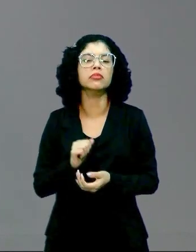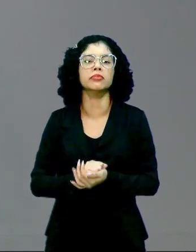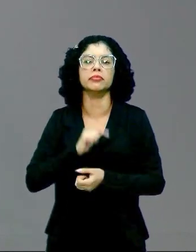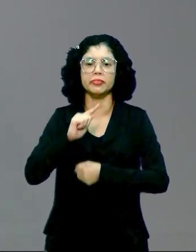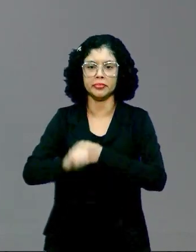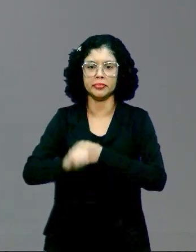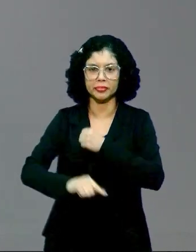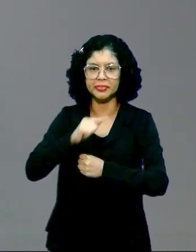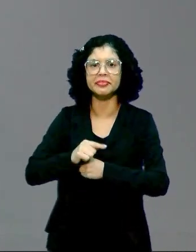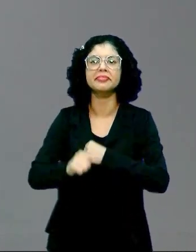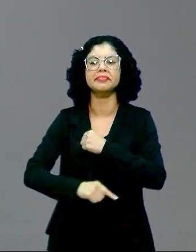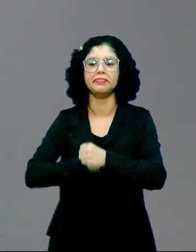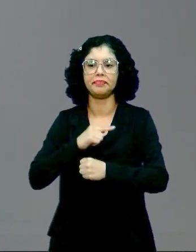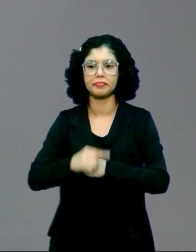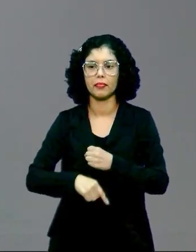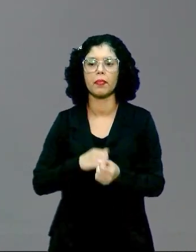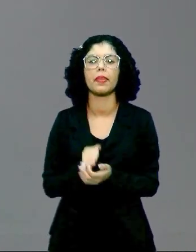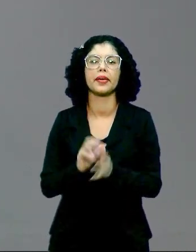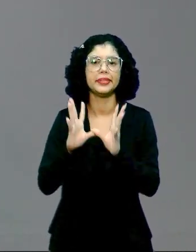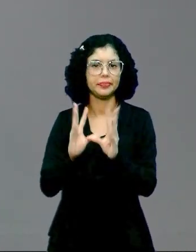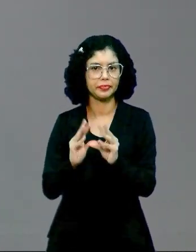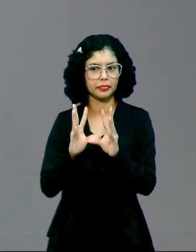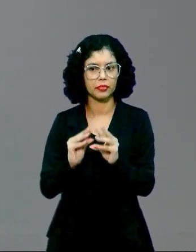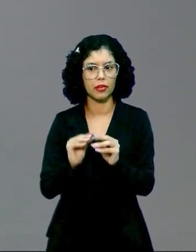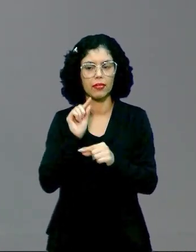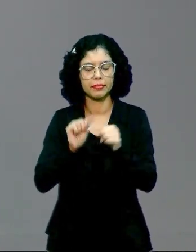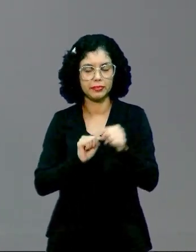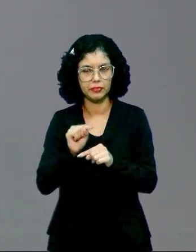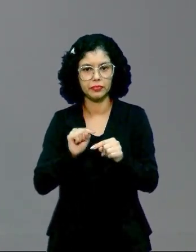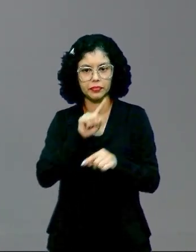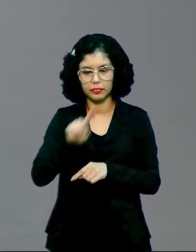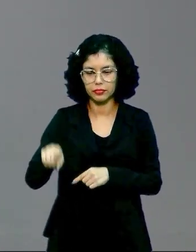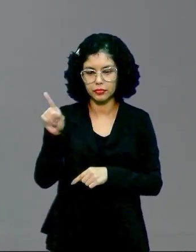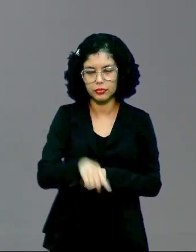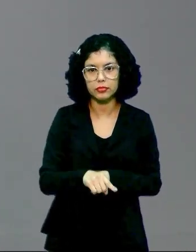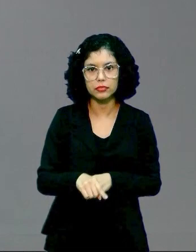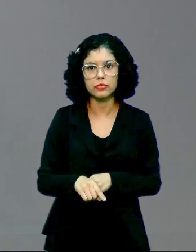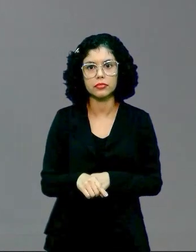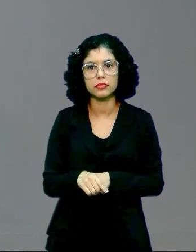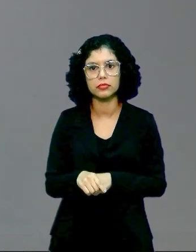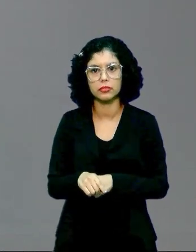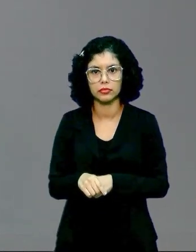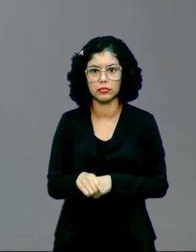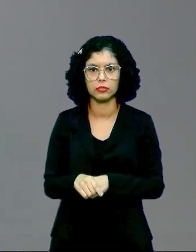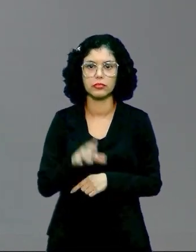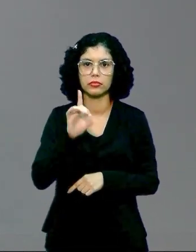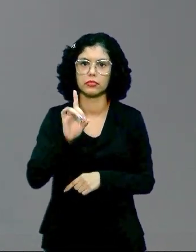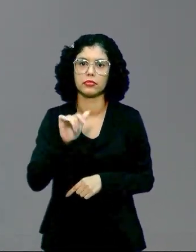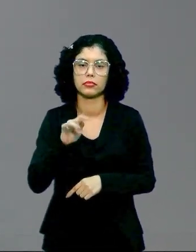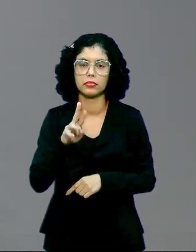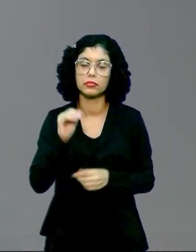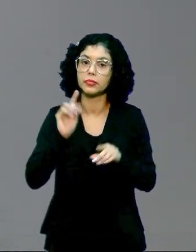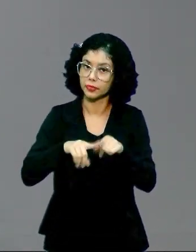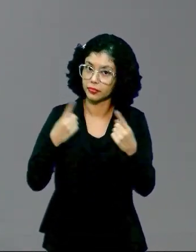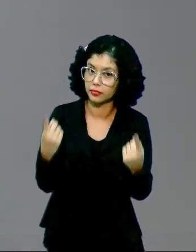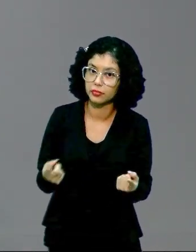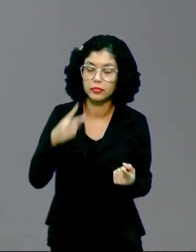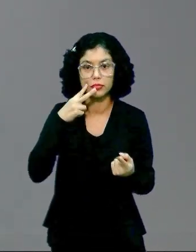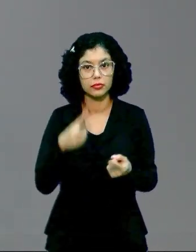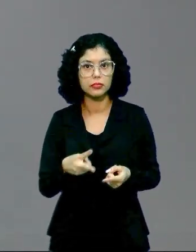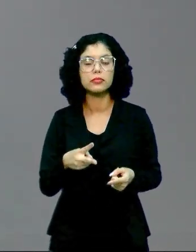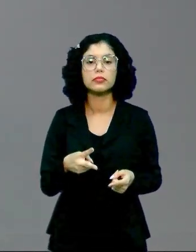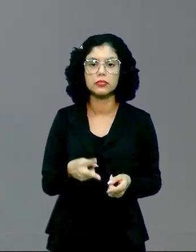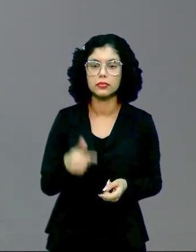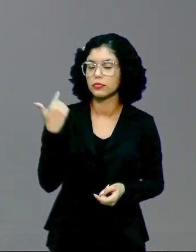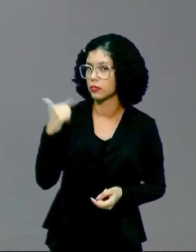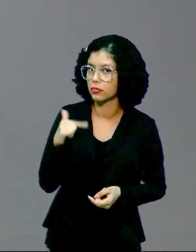ele é esférico, maciço, indivisível e neutro. Quem defendia esse modelo? Dalton. Porém, nós vimos agora que o